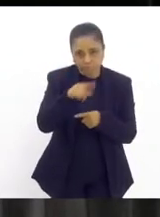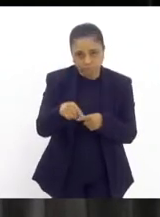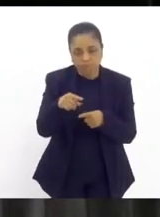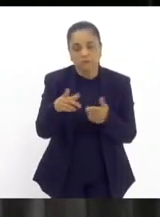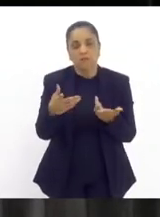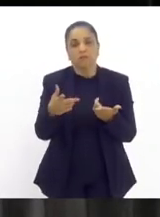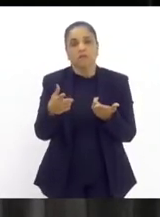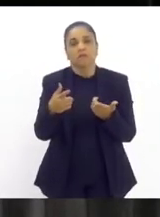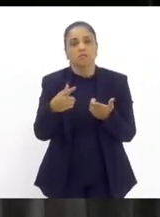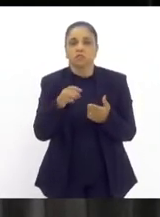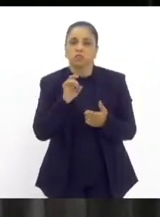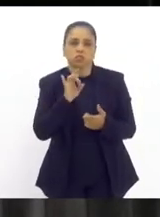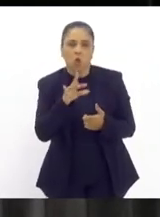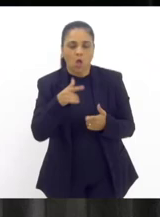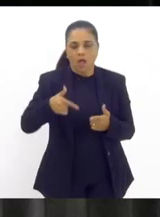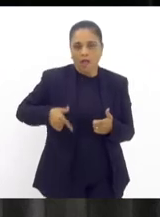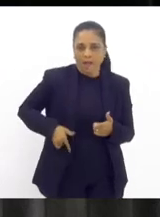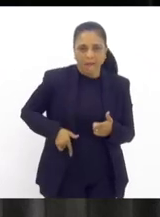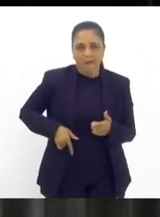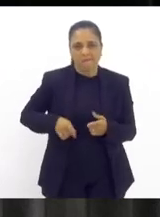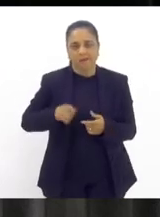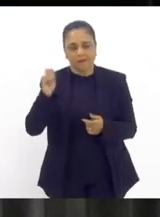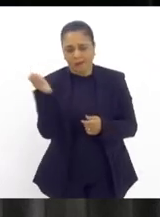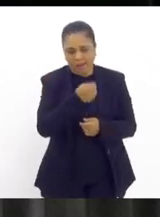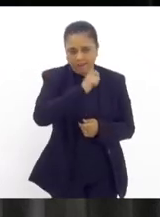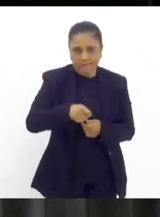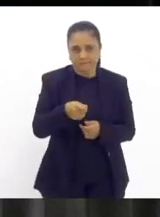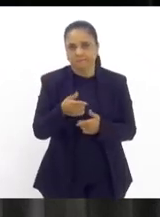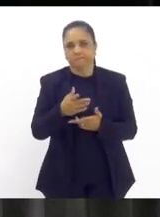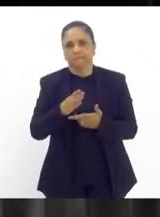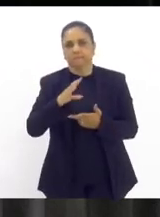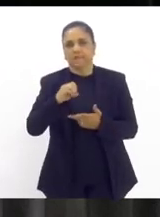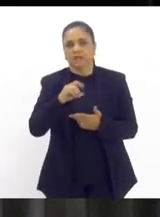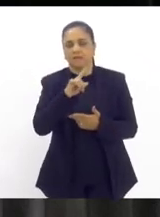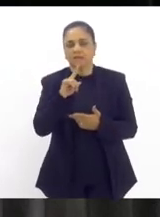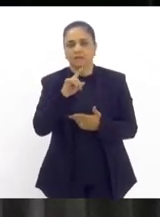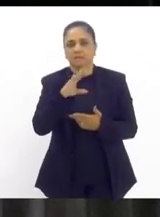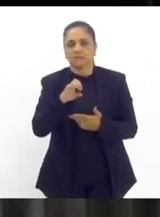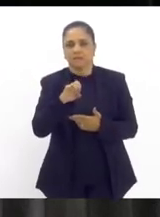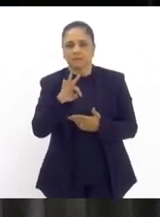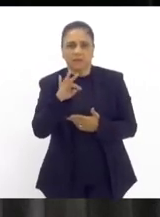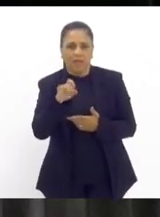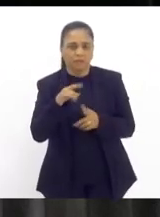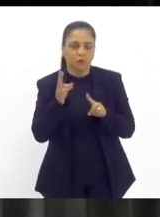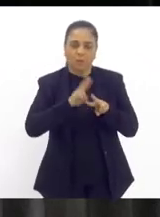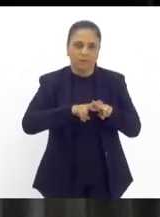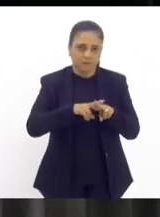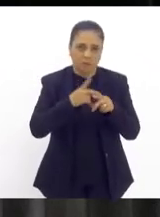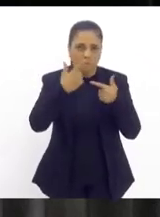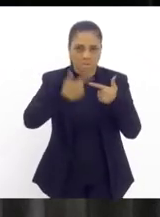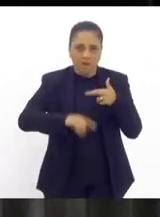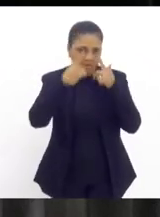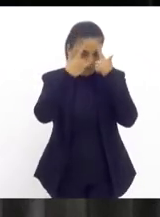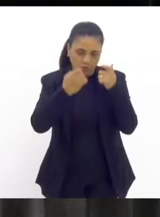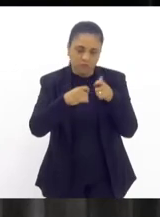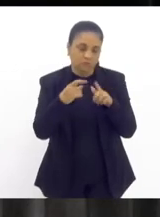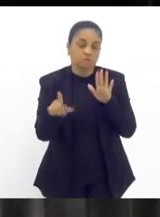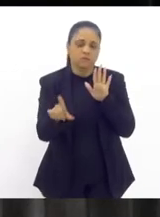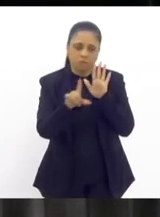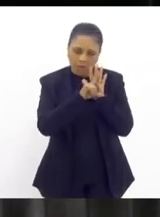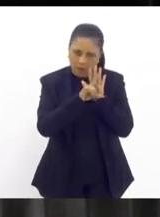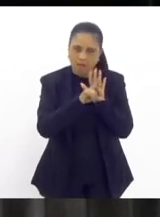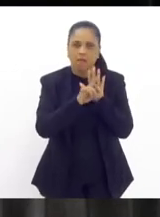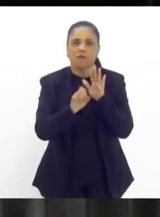acho que não bastam ar mas cassetetes prisões e talvez mais violência Então a gente tem uma lei estadual